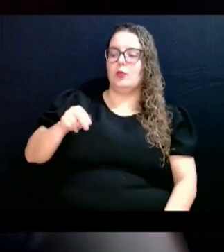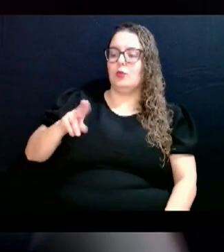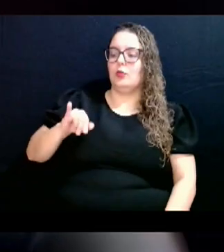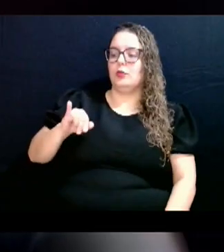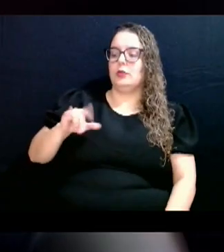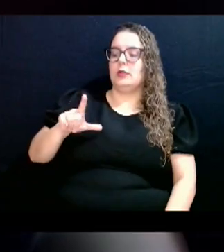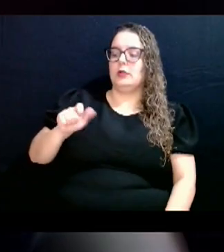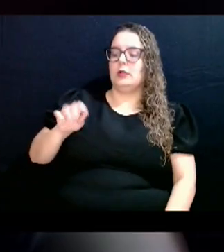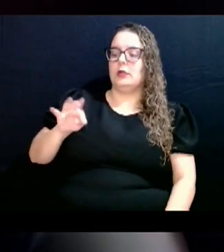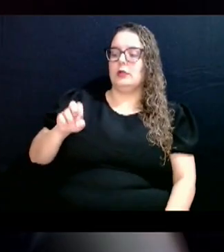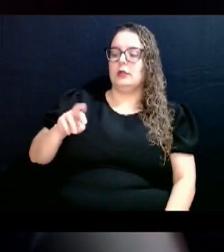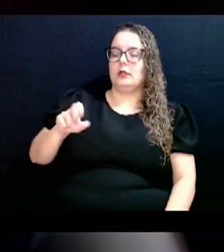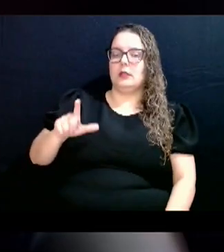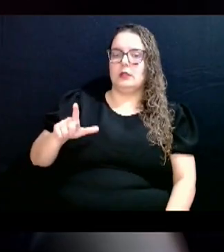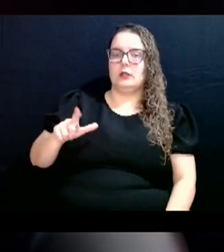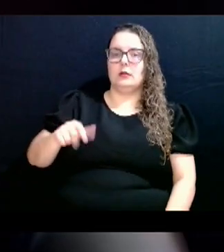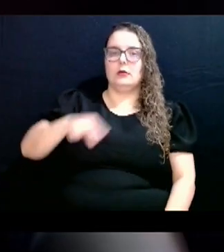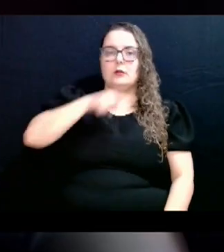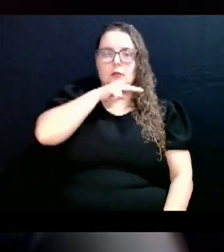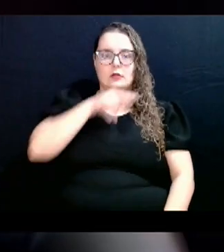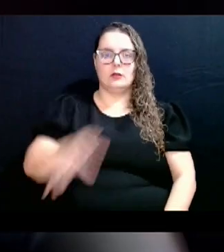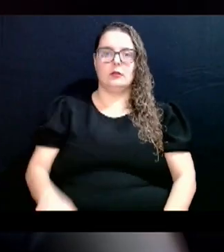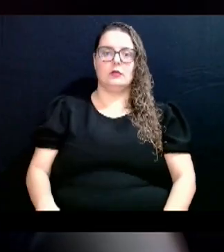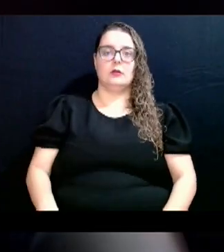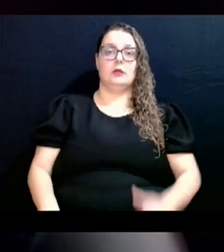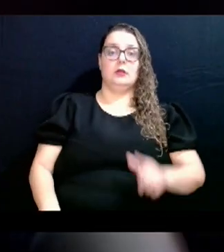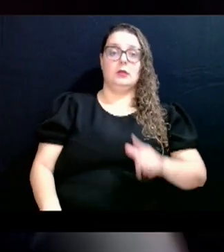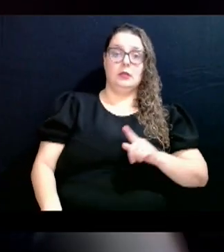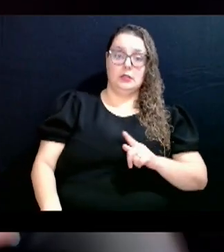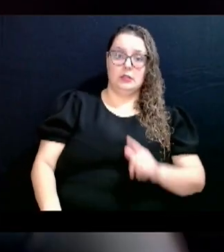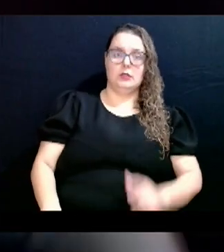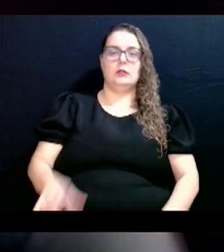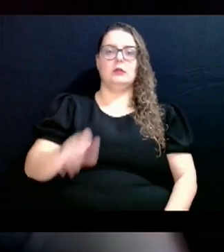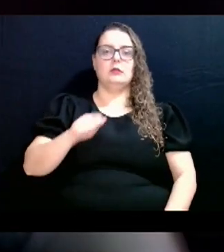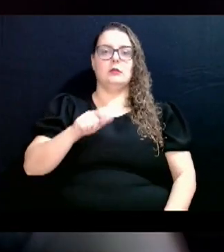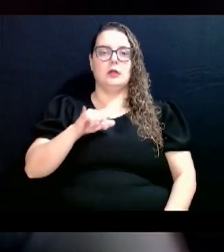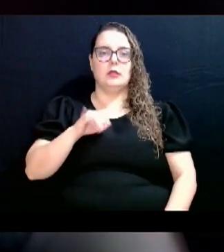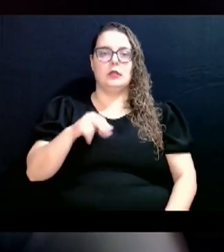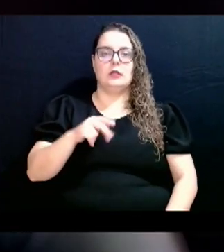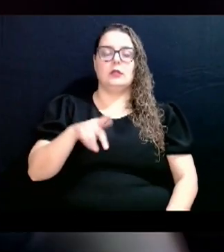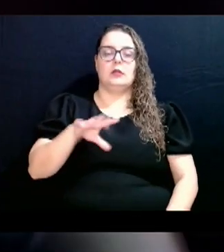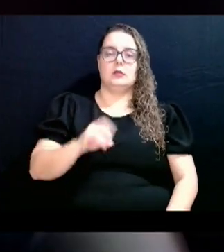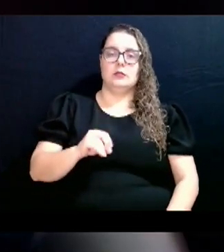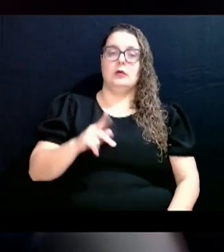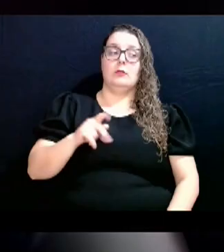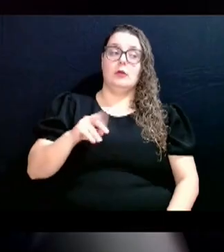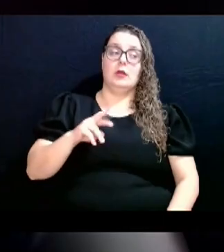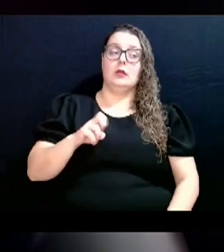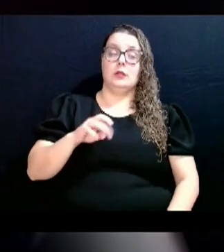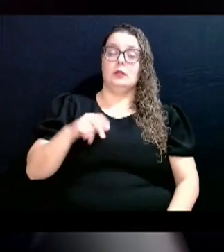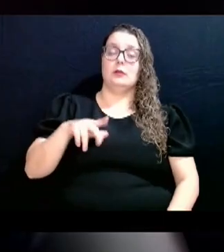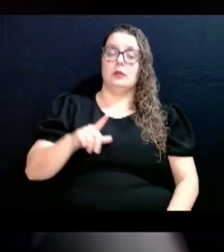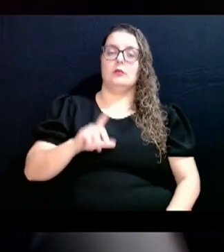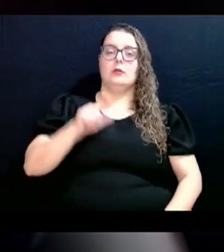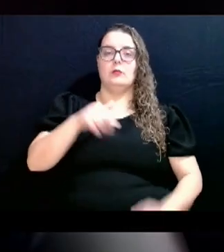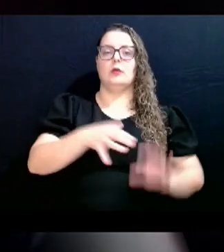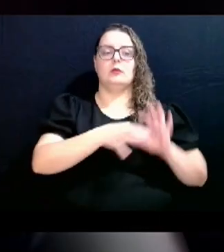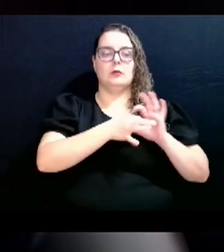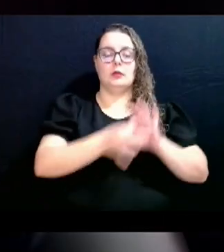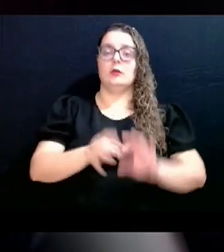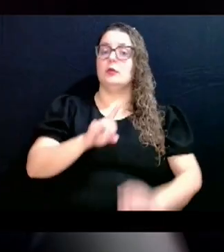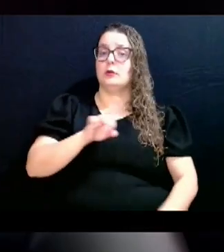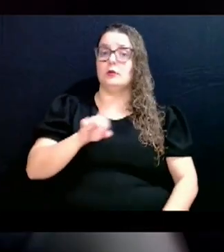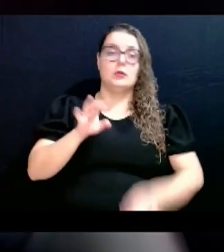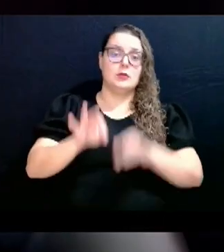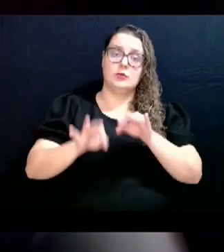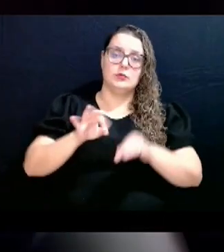E a gente teve o caso de alienação parental. Inclusive, depois de todo um contexto, porque não é só o juiz que define, né?